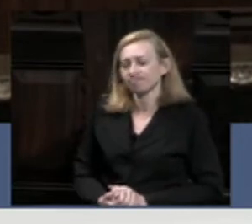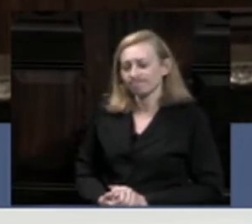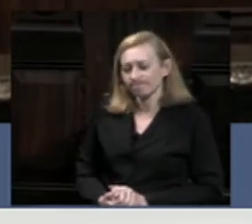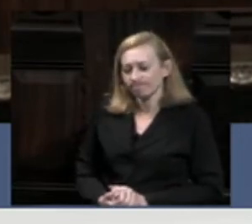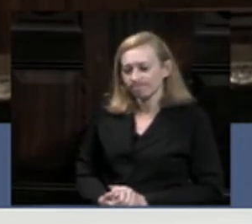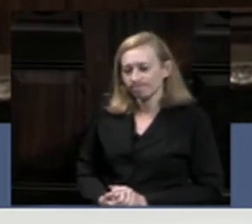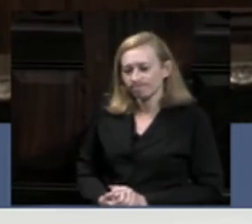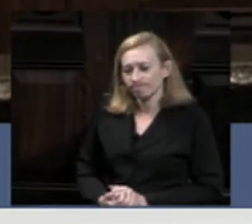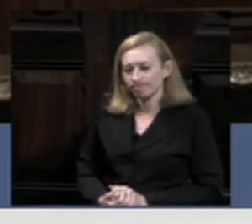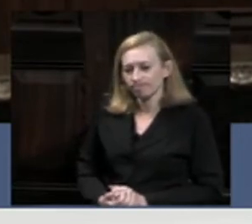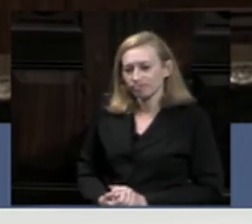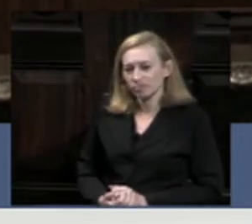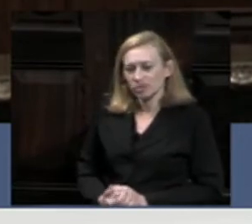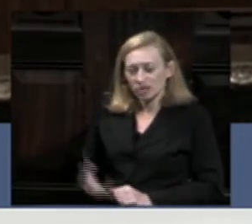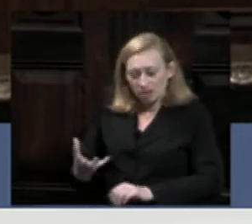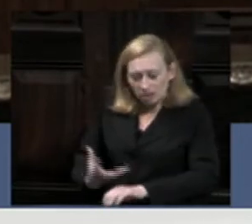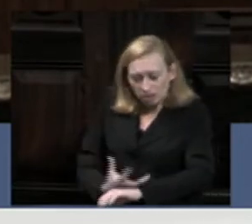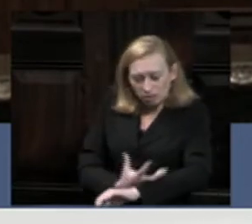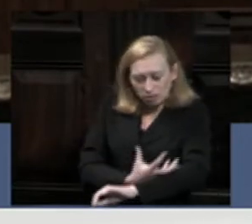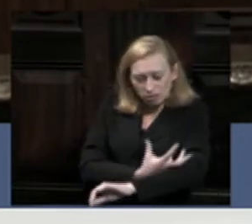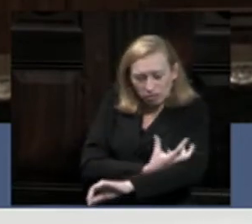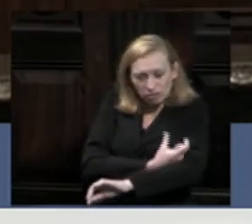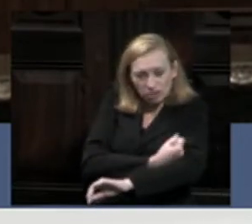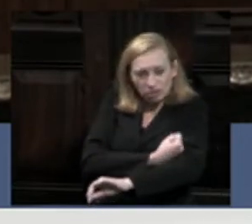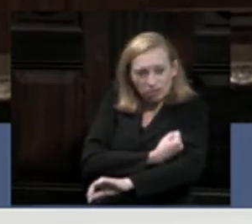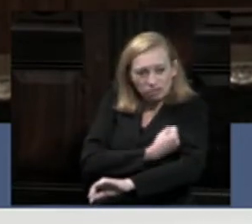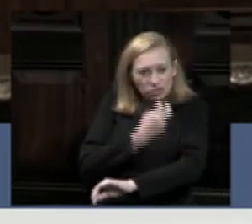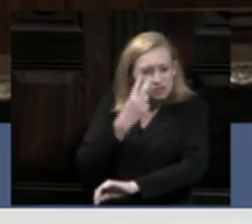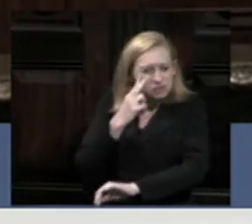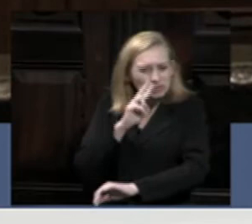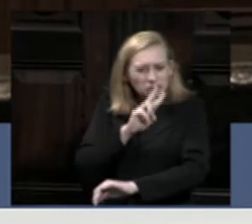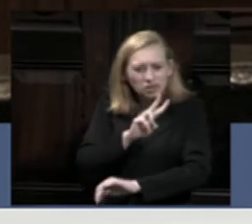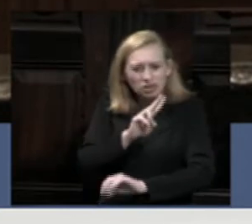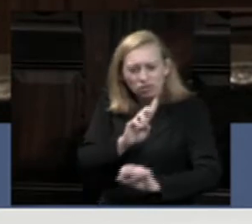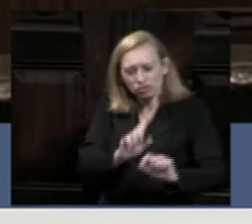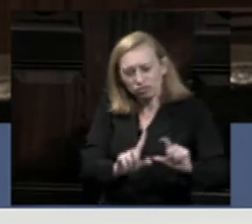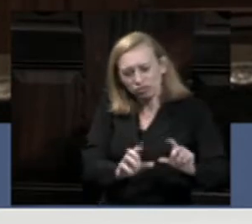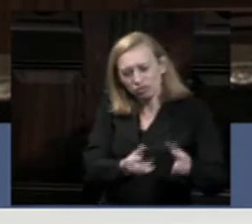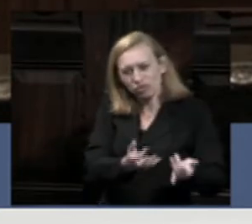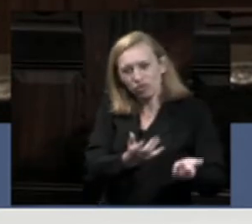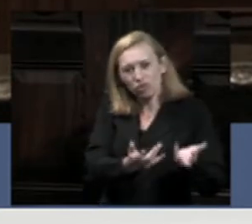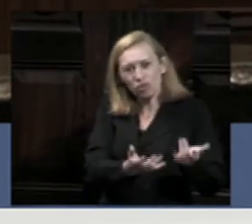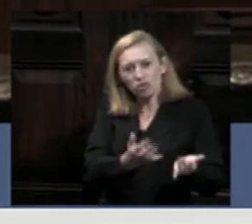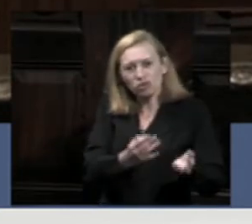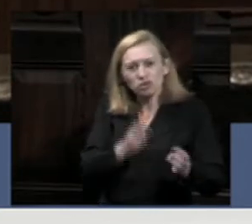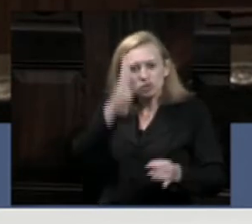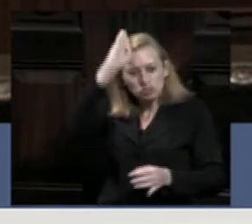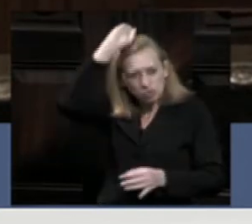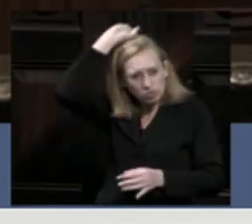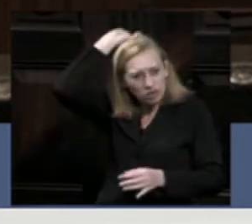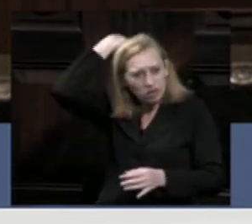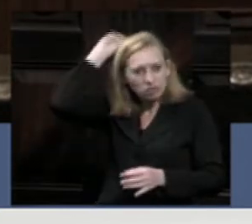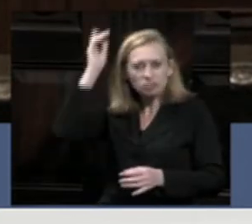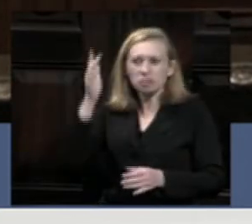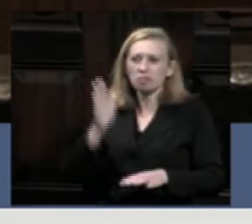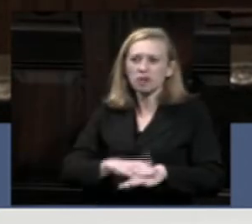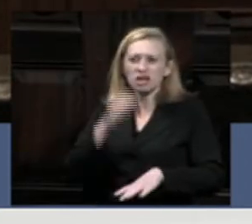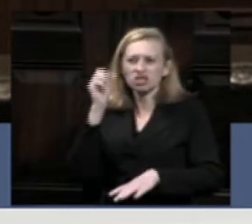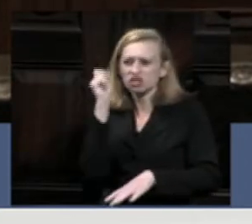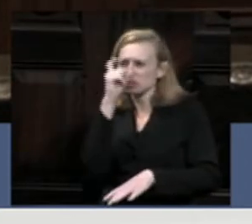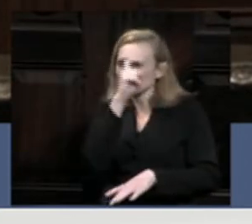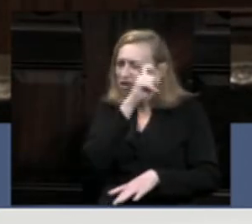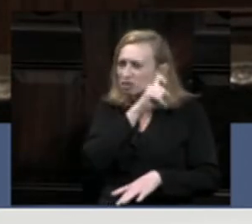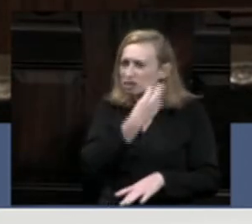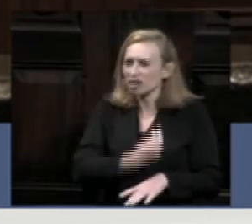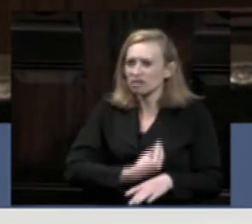A emoção de ver aquela cena foi um dos momentos mais difíceis da